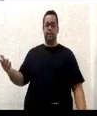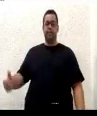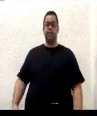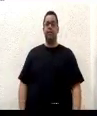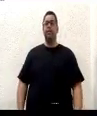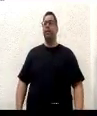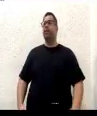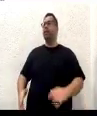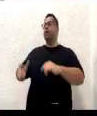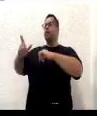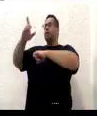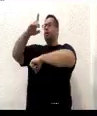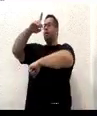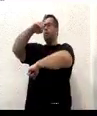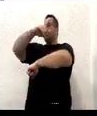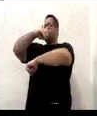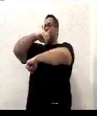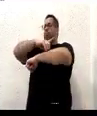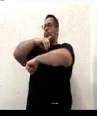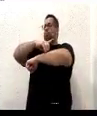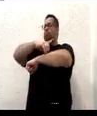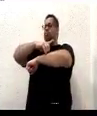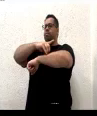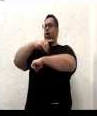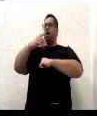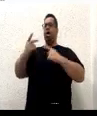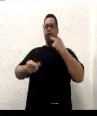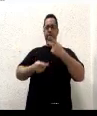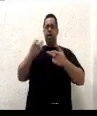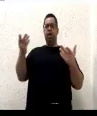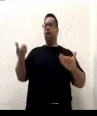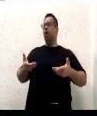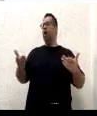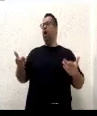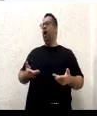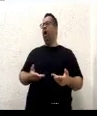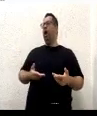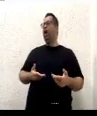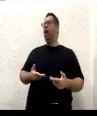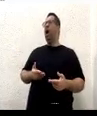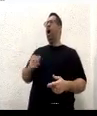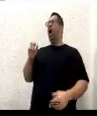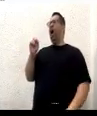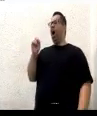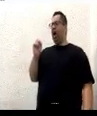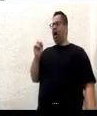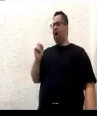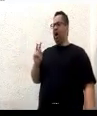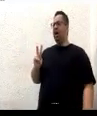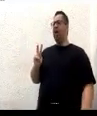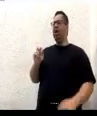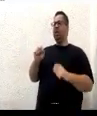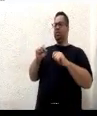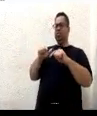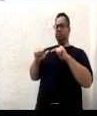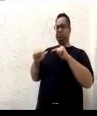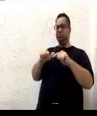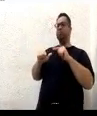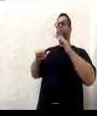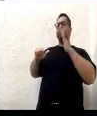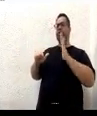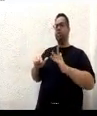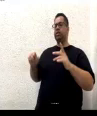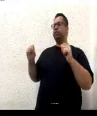dengue que estava falando sobre os profissionais falando aqui. Beleza, as ações estão sendo tomadas, as coisas estão sendo